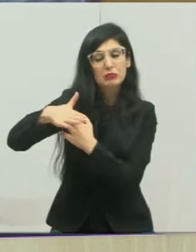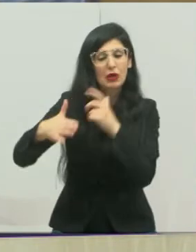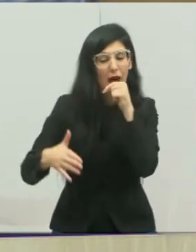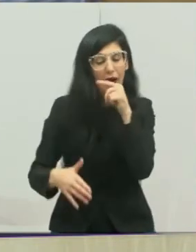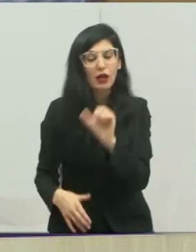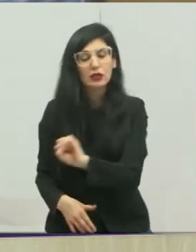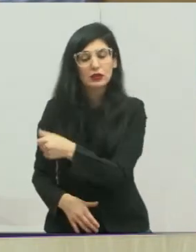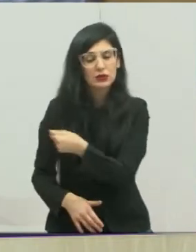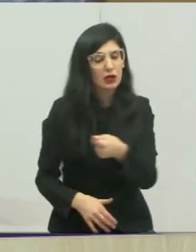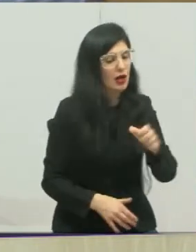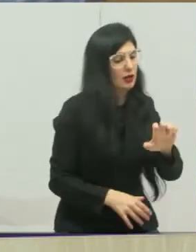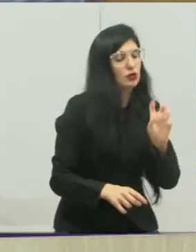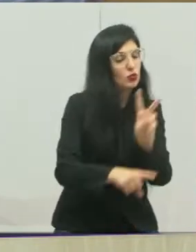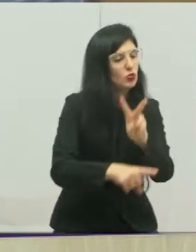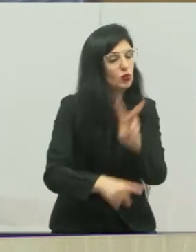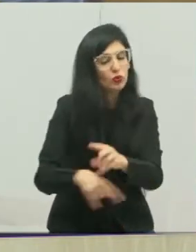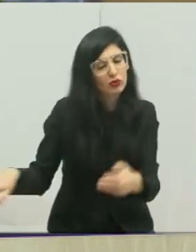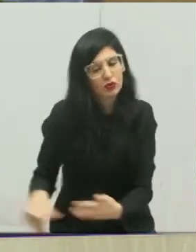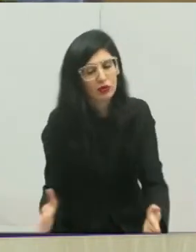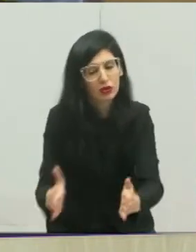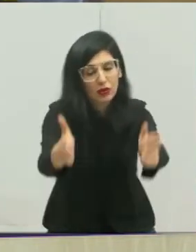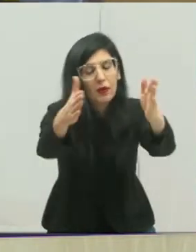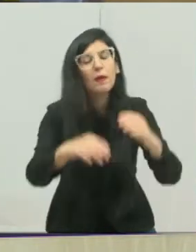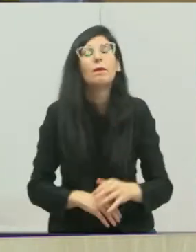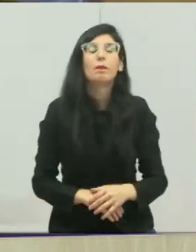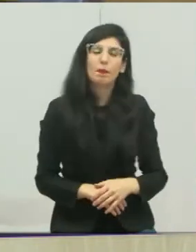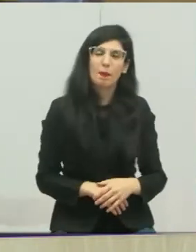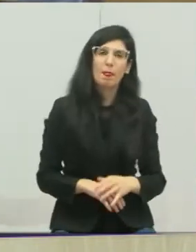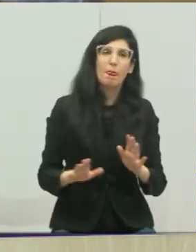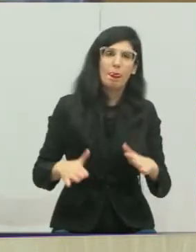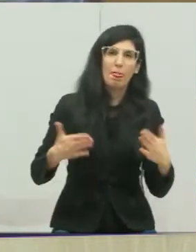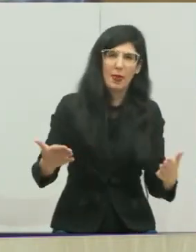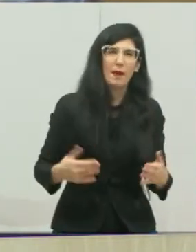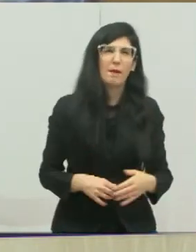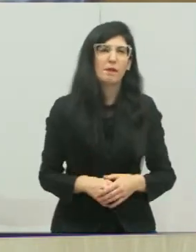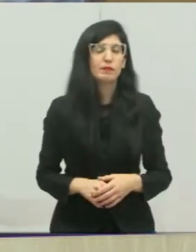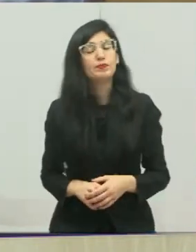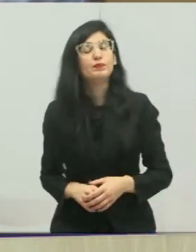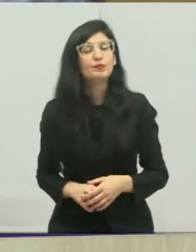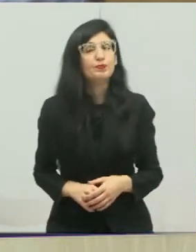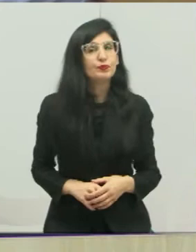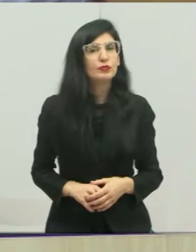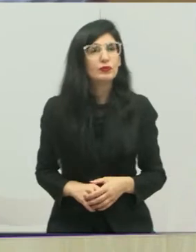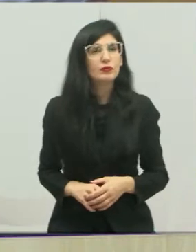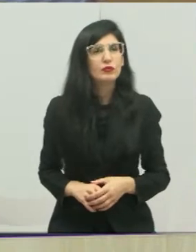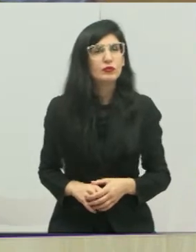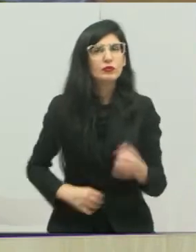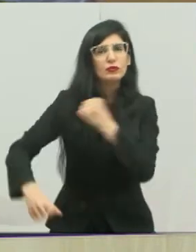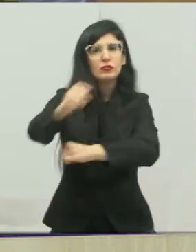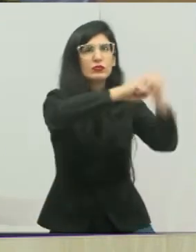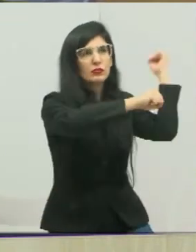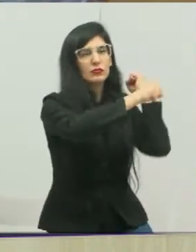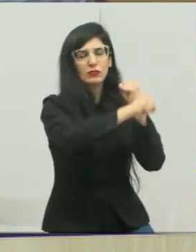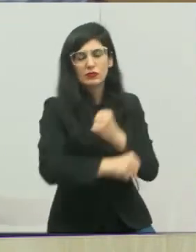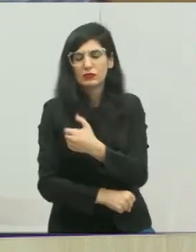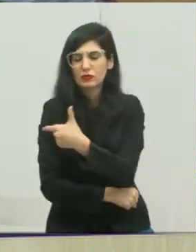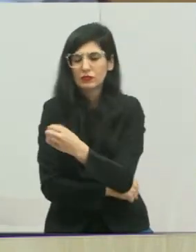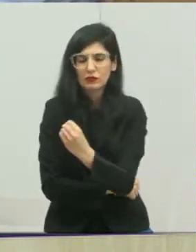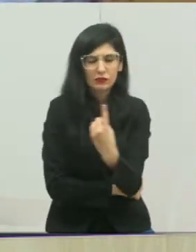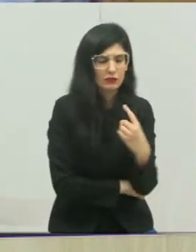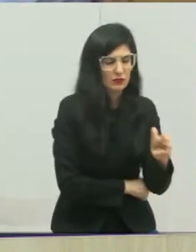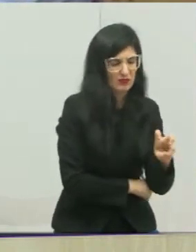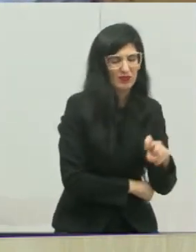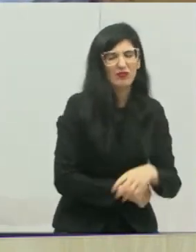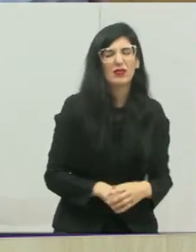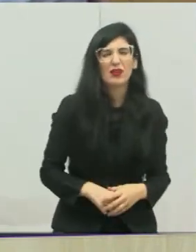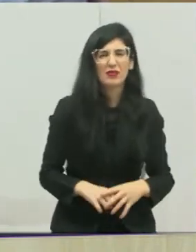área, por sua classificação de proteção ambiental, se encobre de intocabilidade desde o ano de 2015,